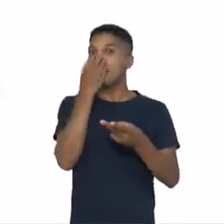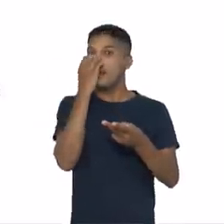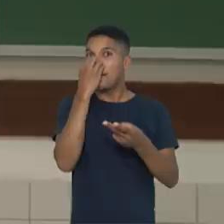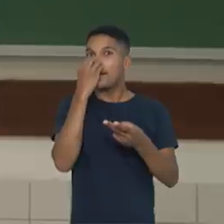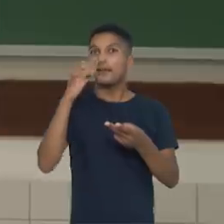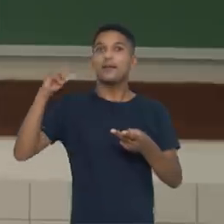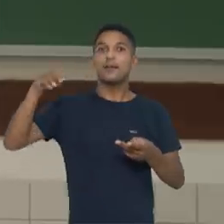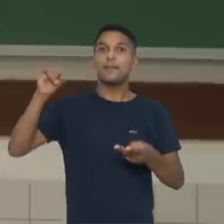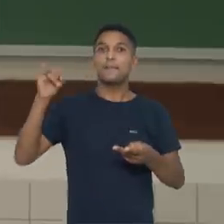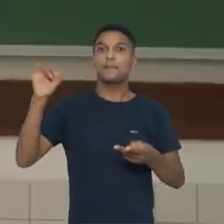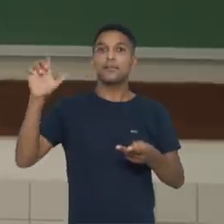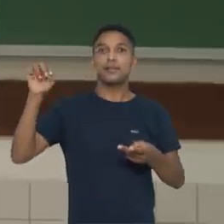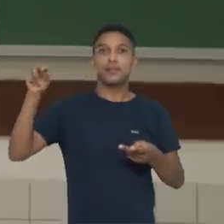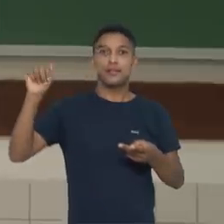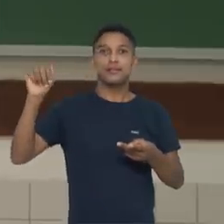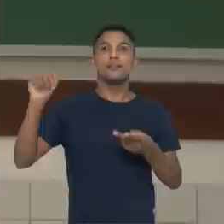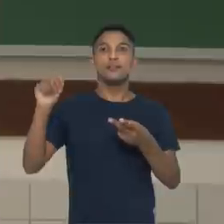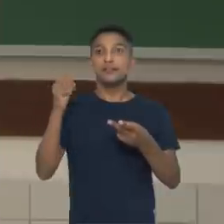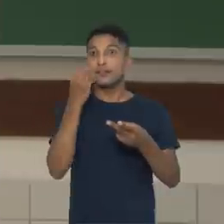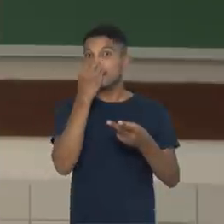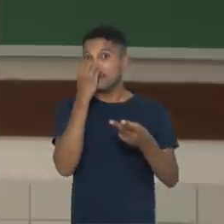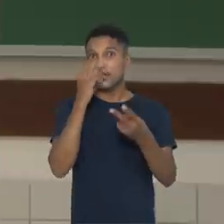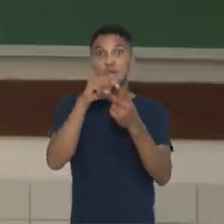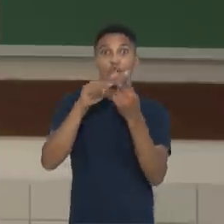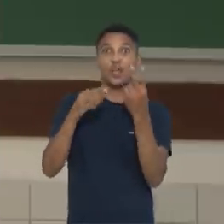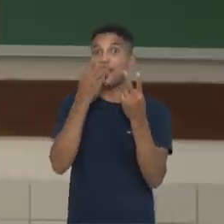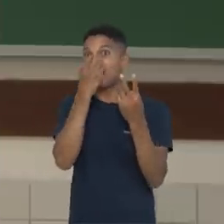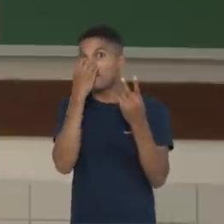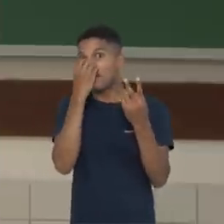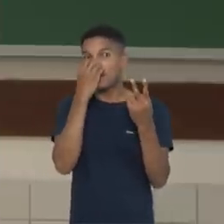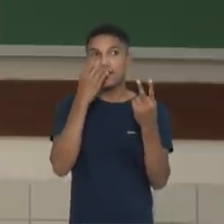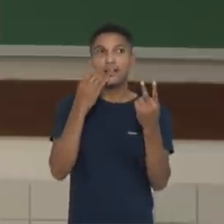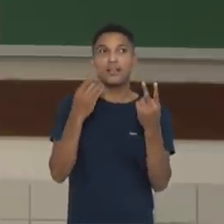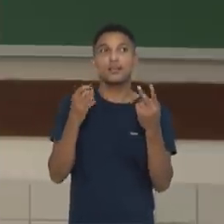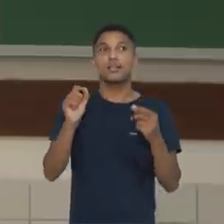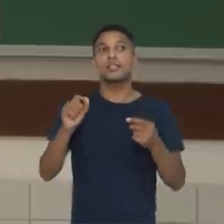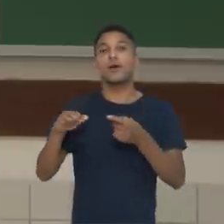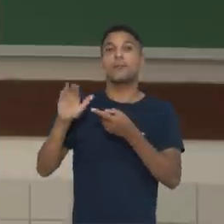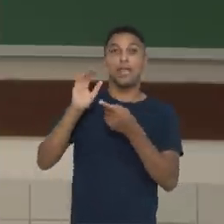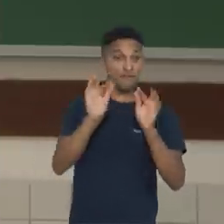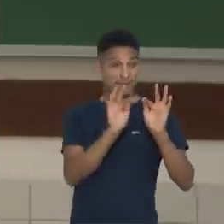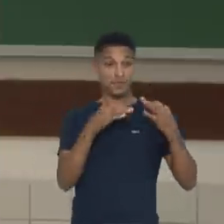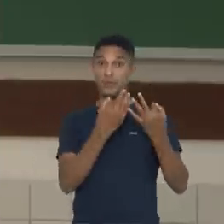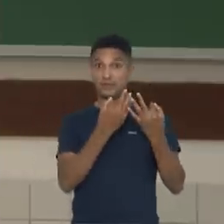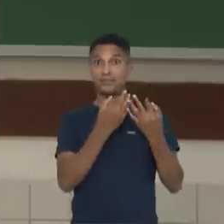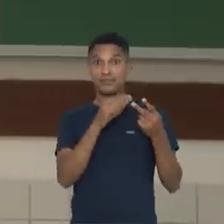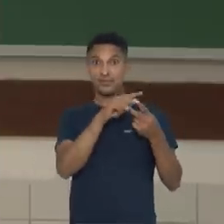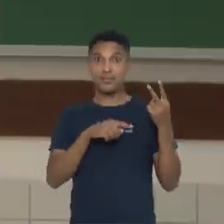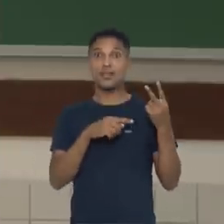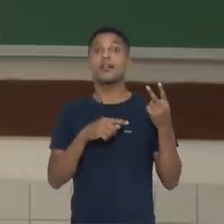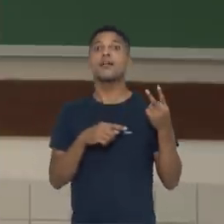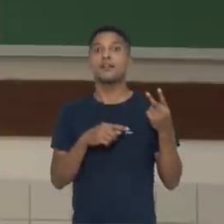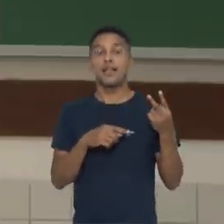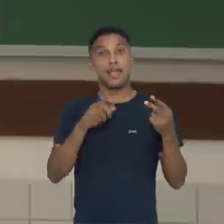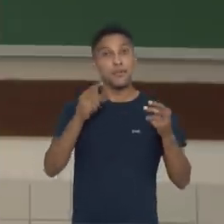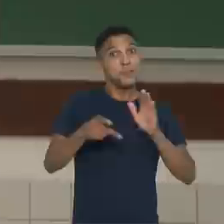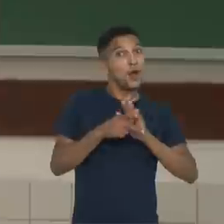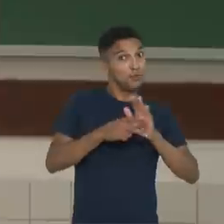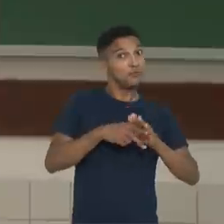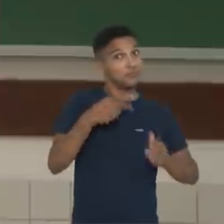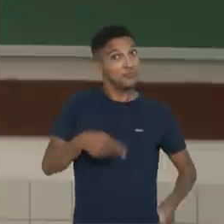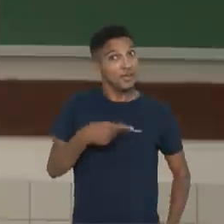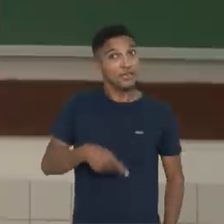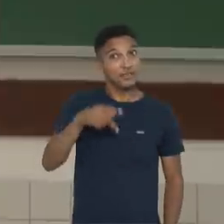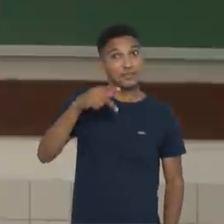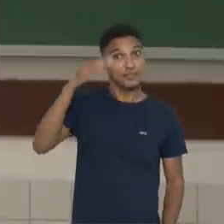né? Então, eles também estão, né, se apresentando juntos em família. São daqui de Curitiba, tá? Então,